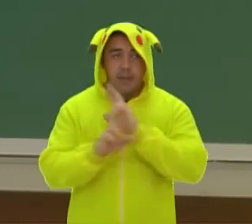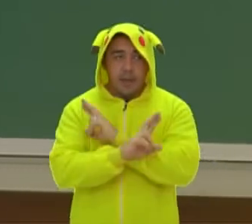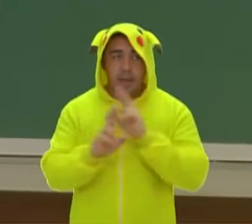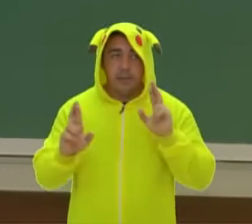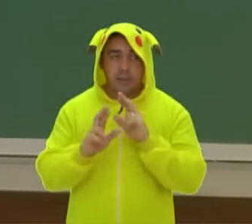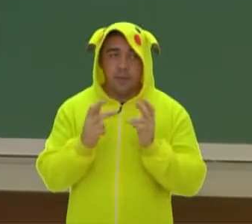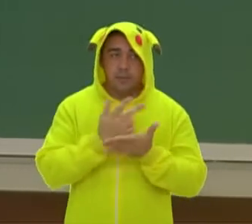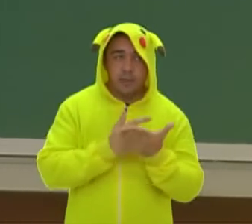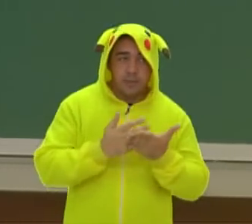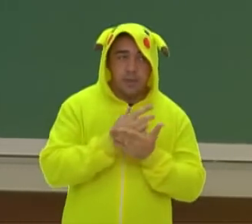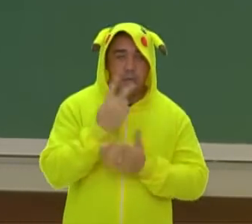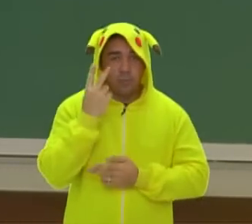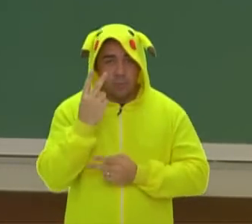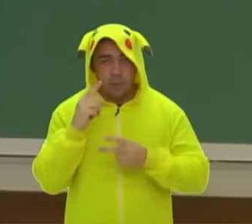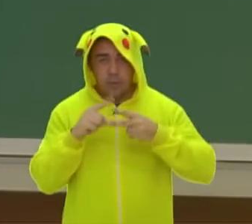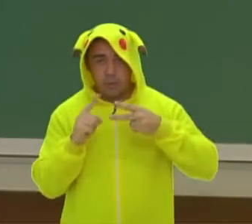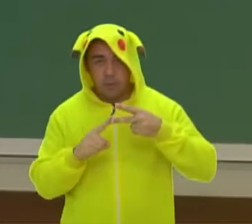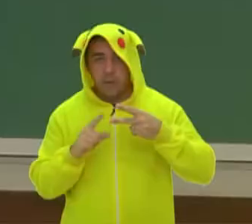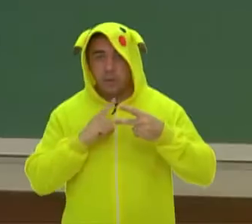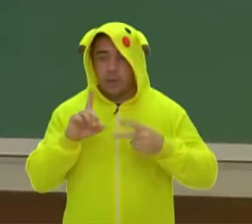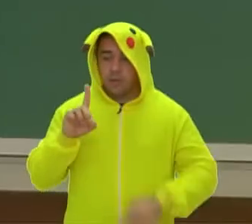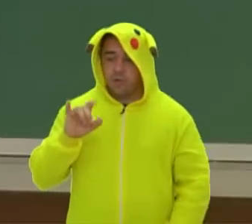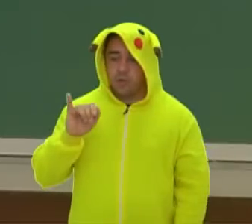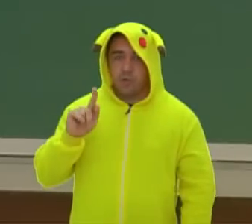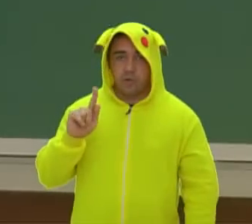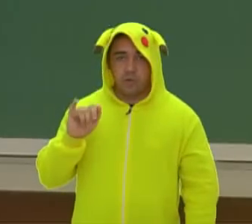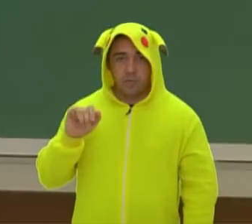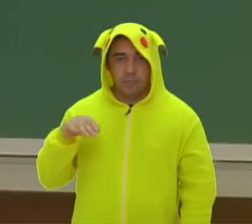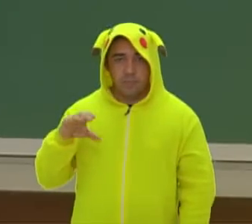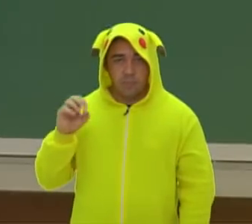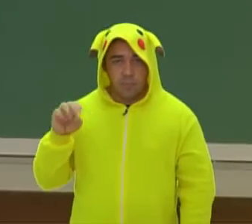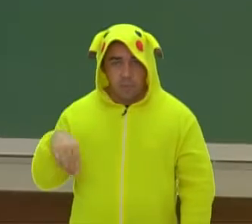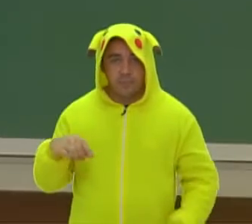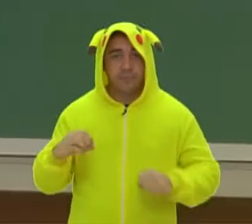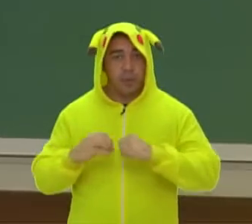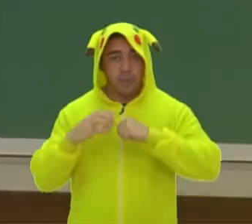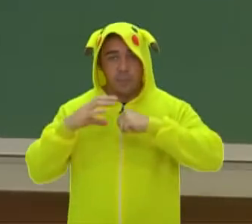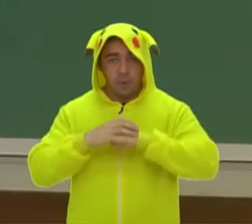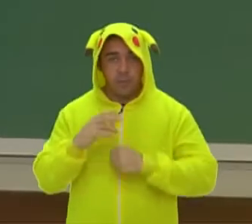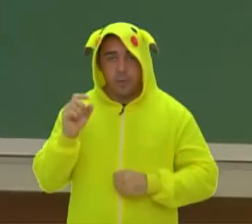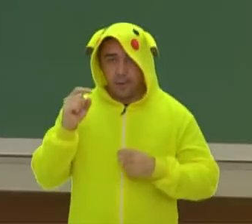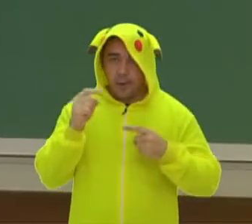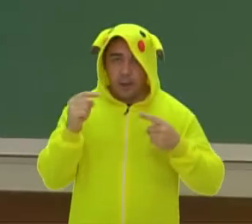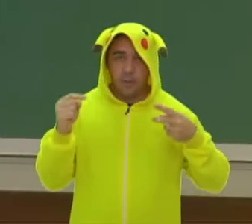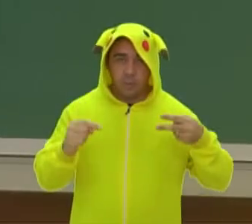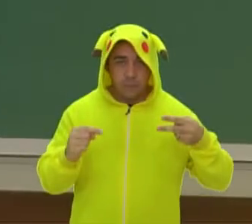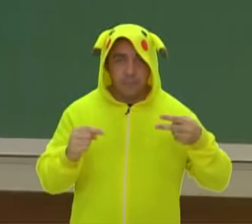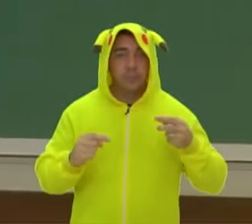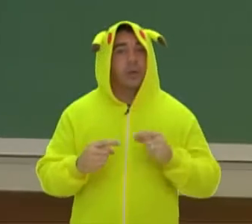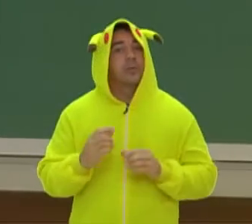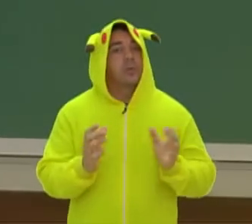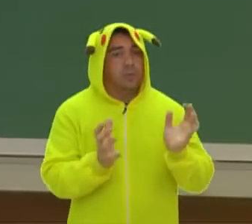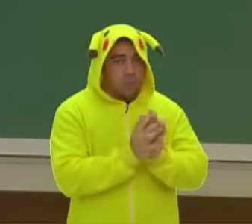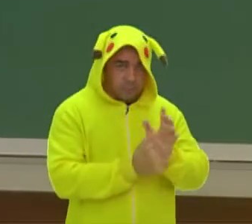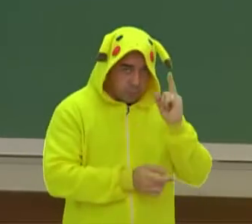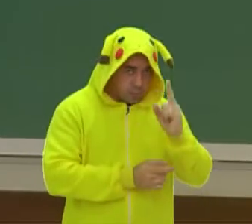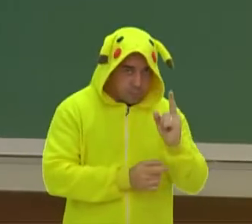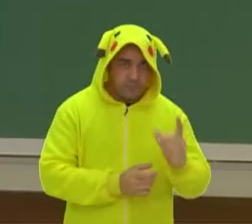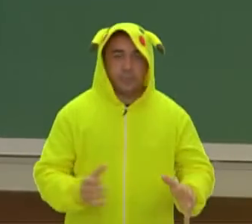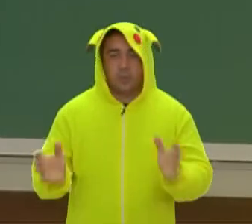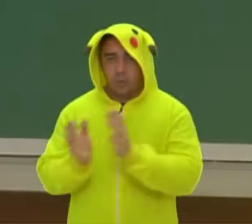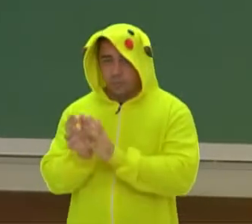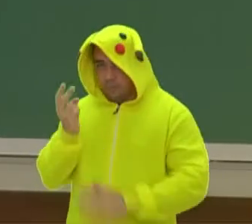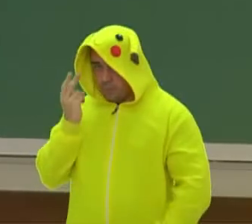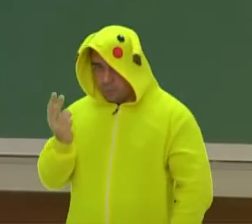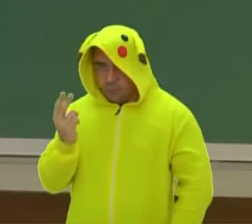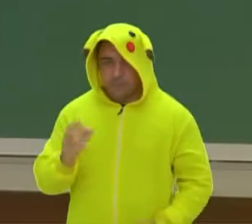vocês, de duas franquias agora, do Digimon e do Pokémon. Então, vamos considerar que cada um deles é uma espécie. Uma espécie do Digimon e uma espécie do